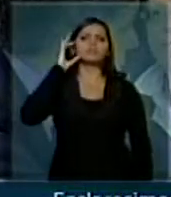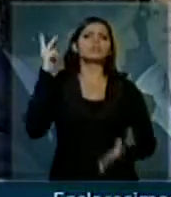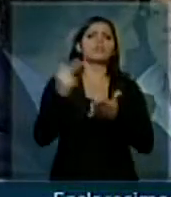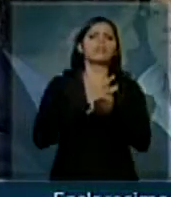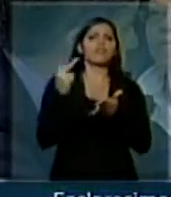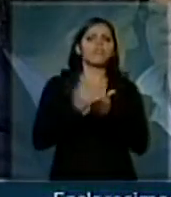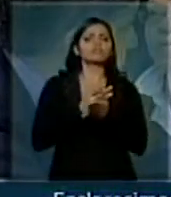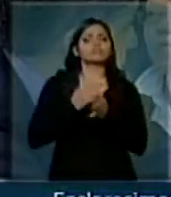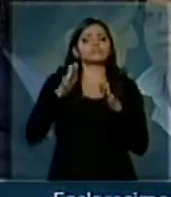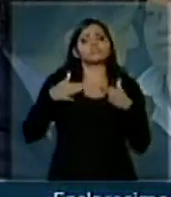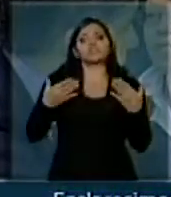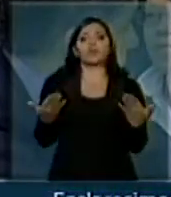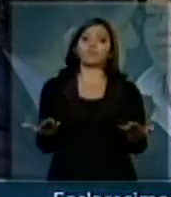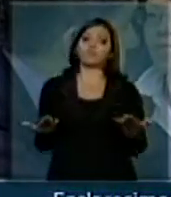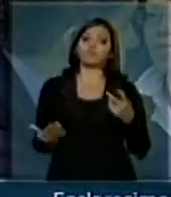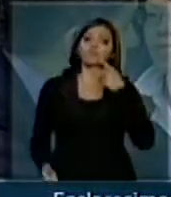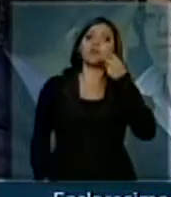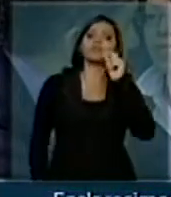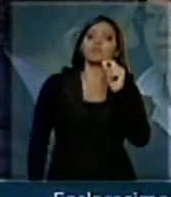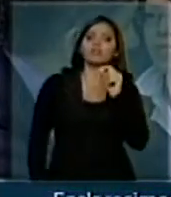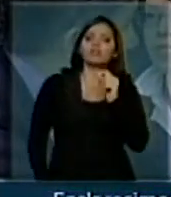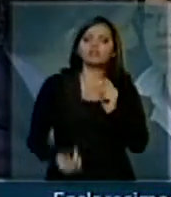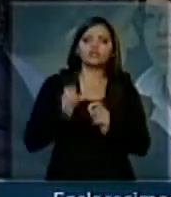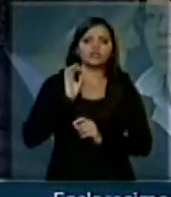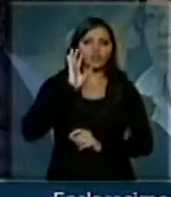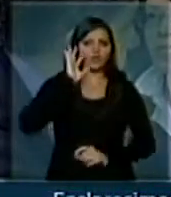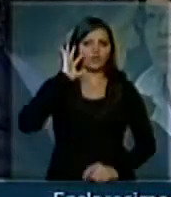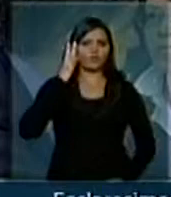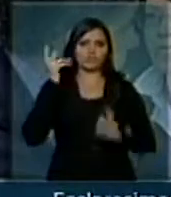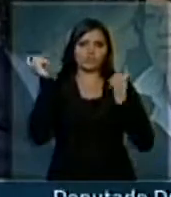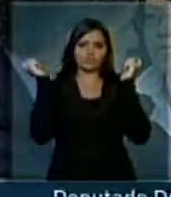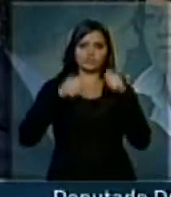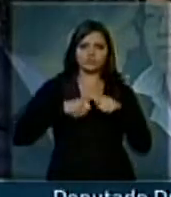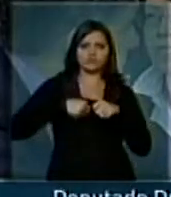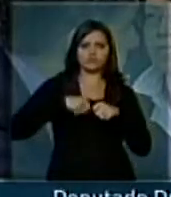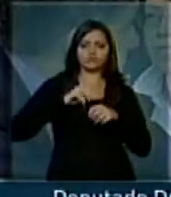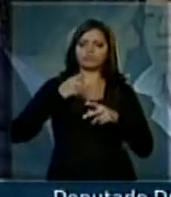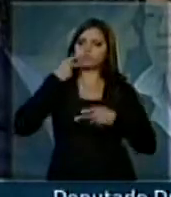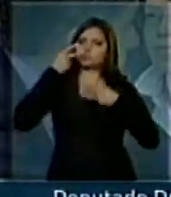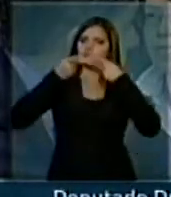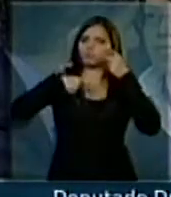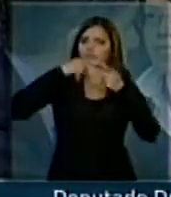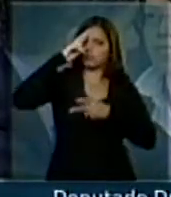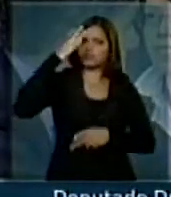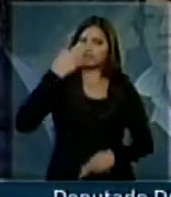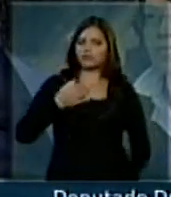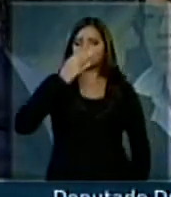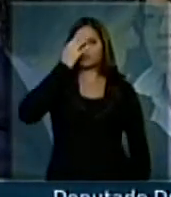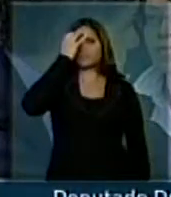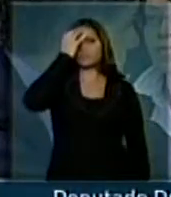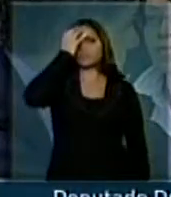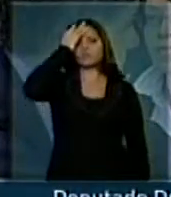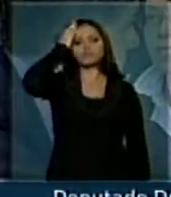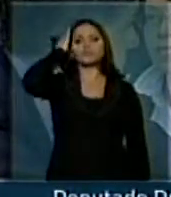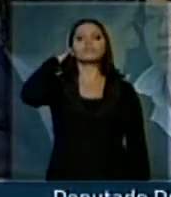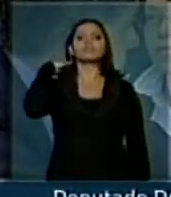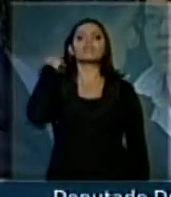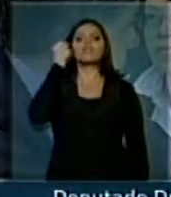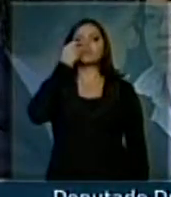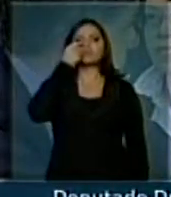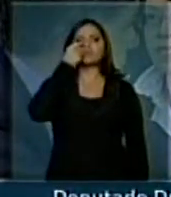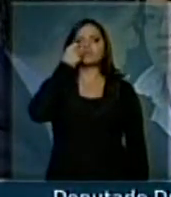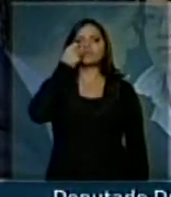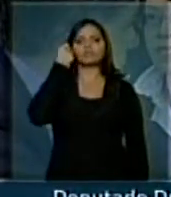afirmo, portanto, ser a única conclusão possível diante do seu depoimento. Aqui, Vossa Excelência atribui o